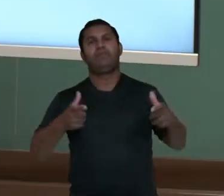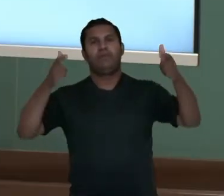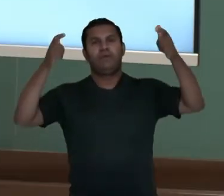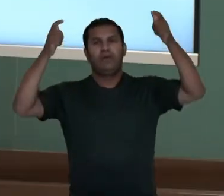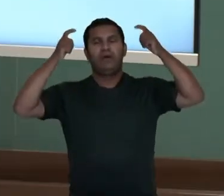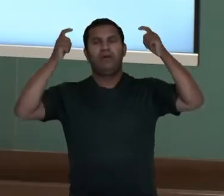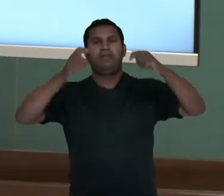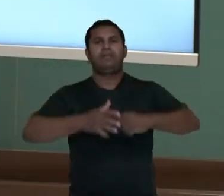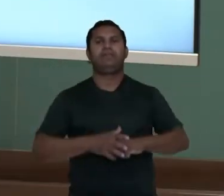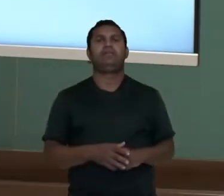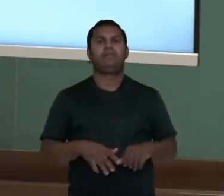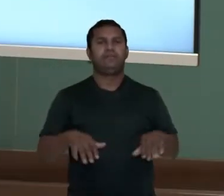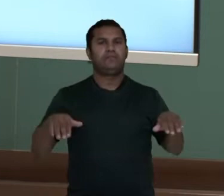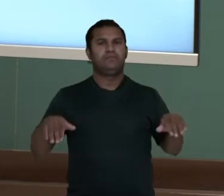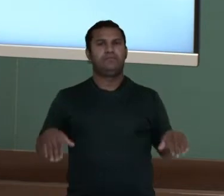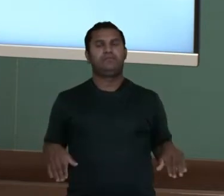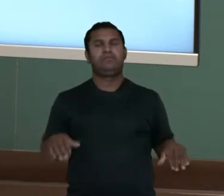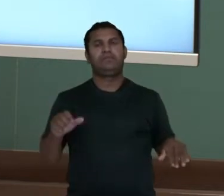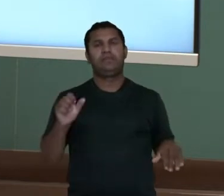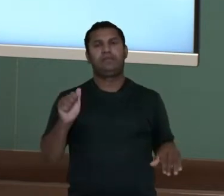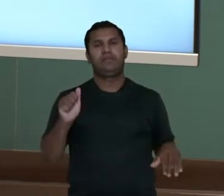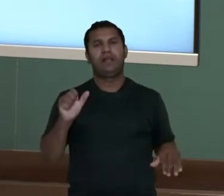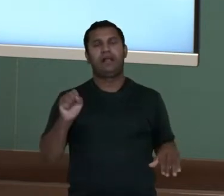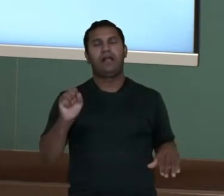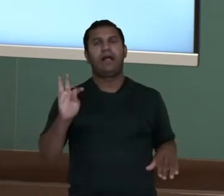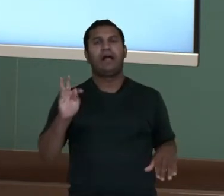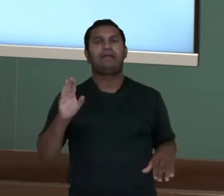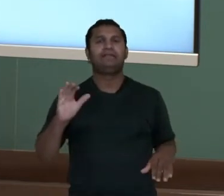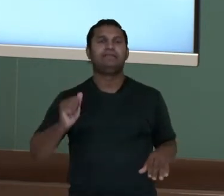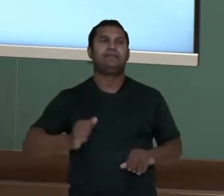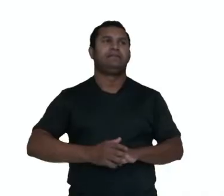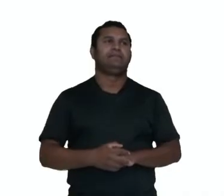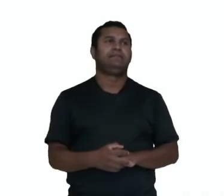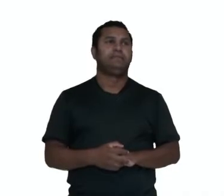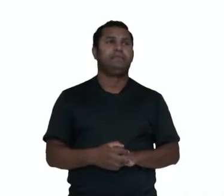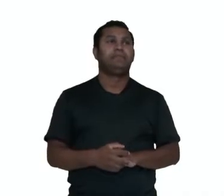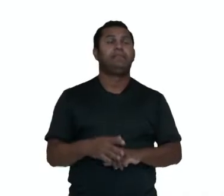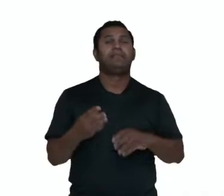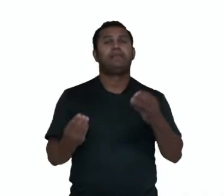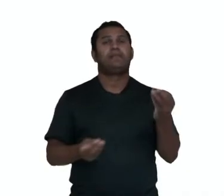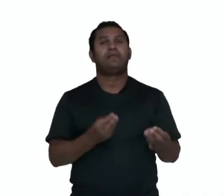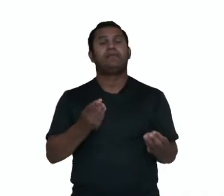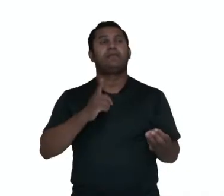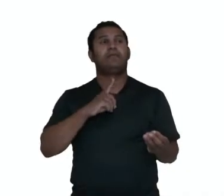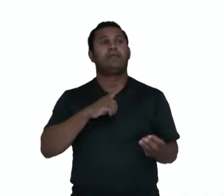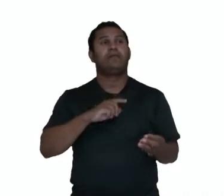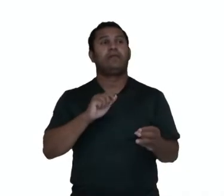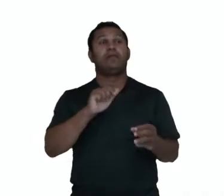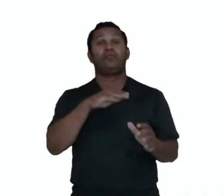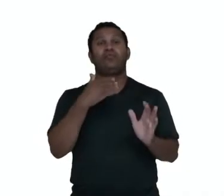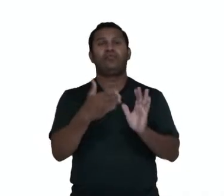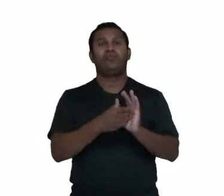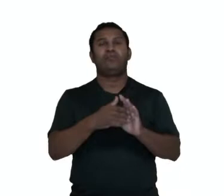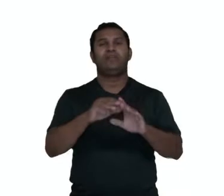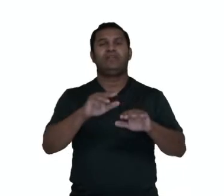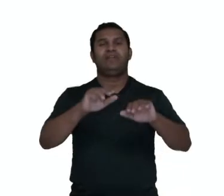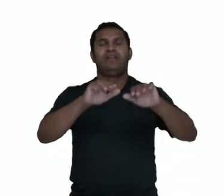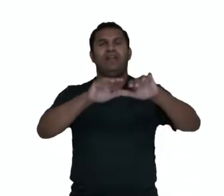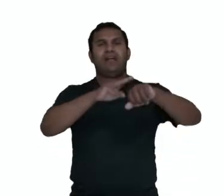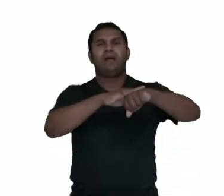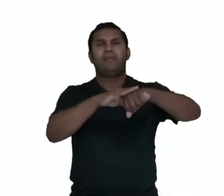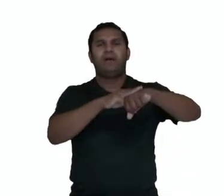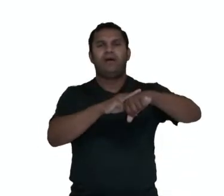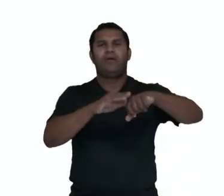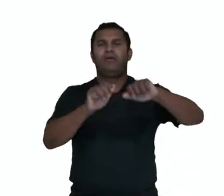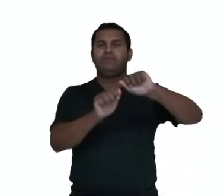do território, né, conquistado pela Tríplice Aliança Asteca. Então, as áreas conquistadas estão aqui, né, conquistada